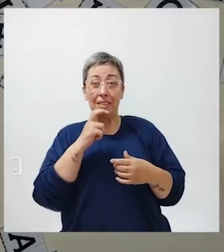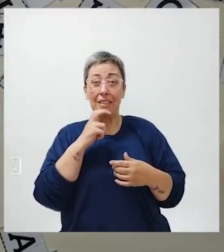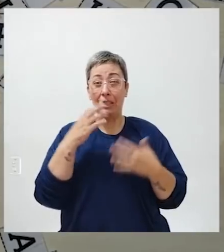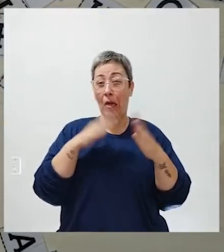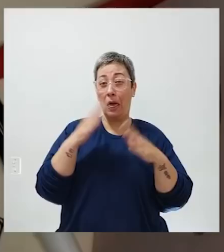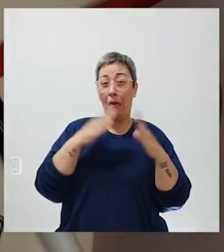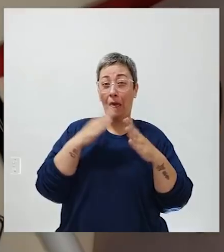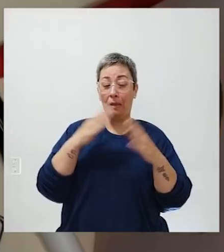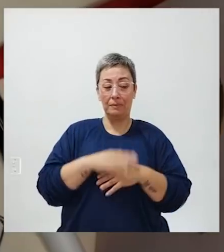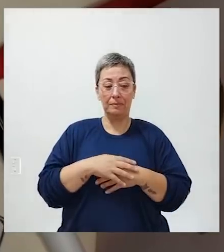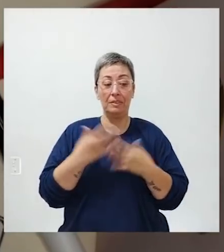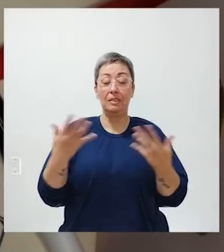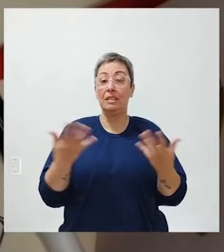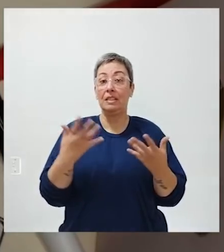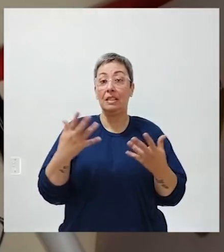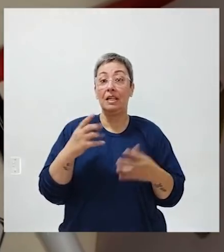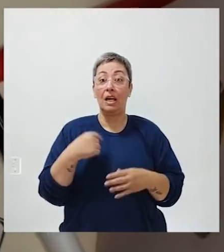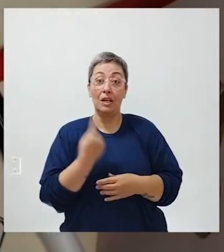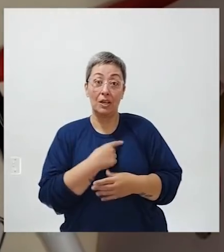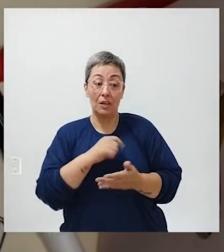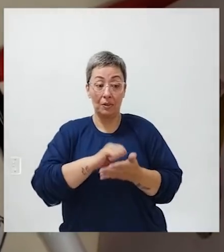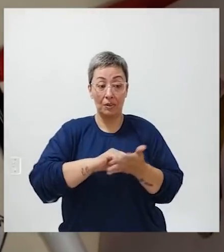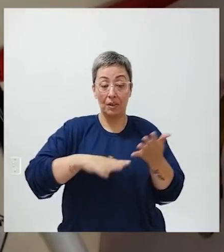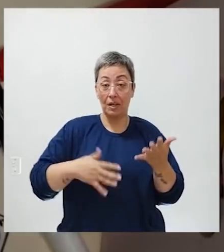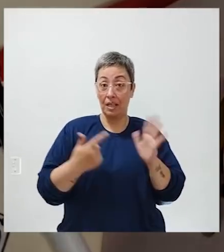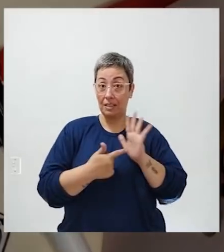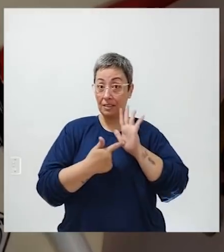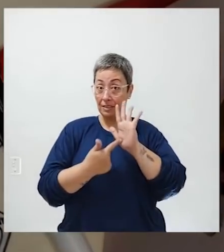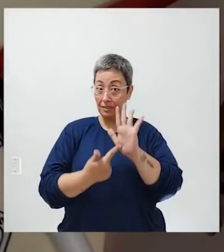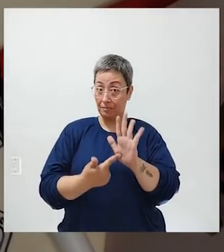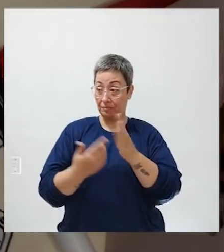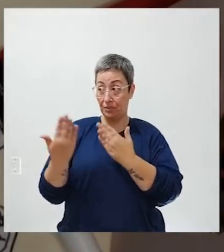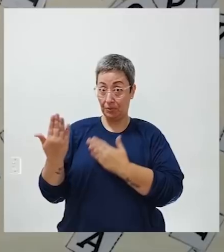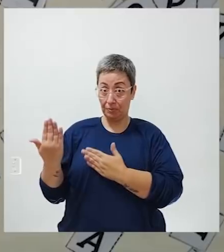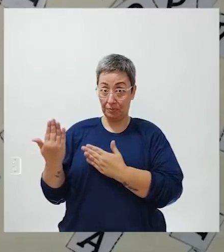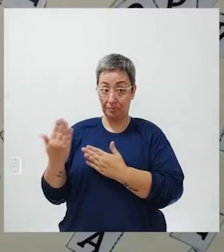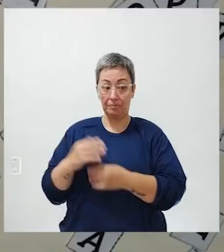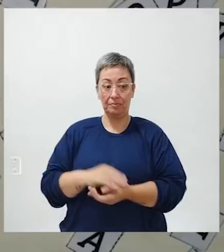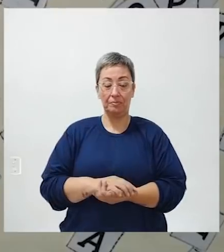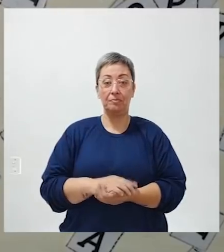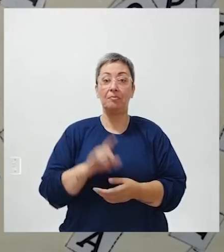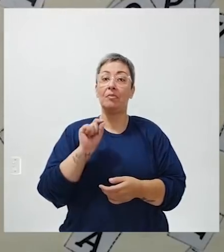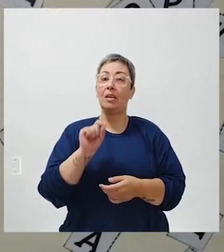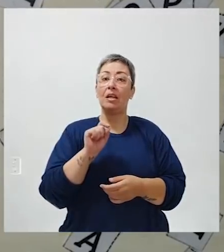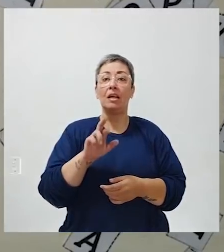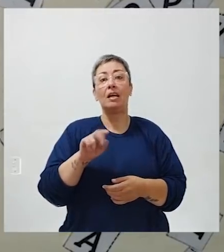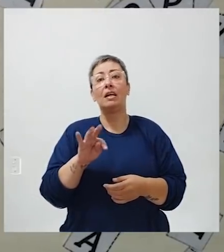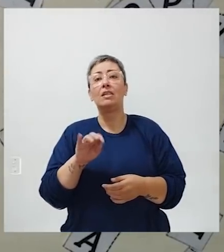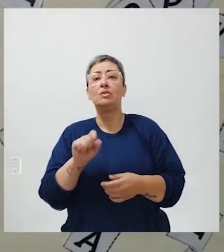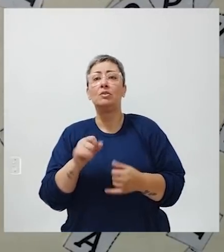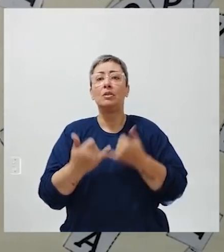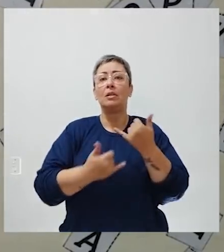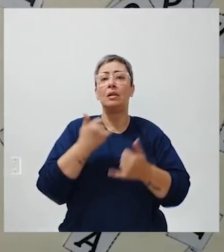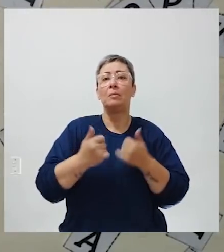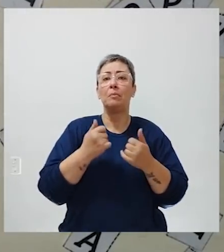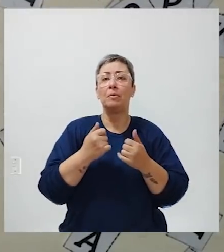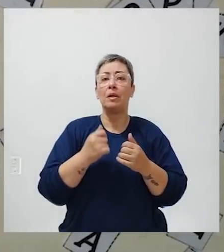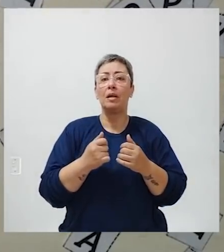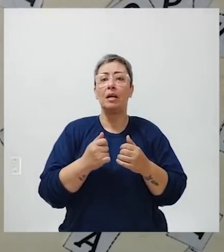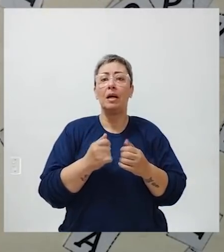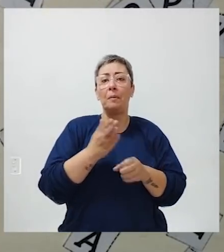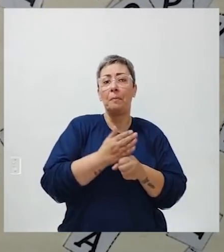tá ardendo. E a nossa atividade ficou assim. Arthur, lembra da nossa brincadeira de batata